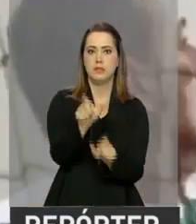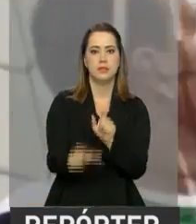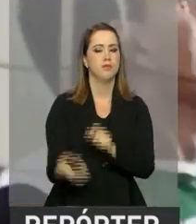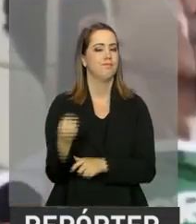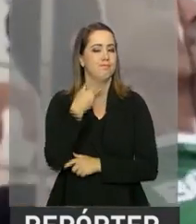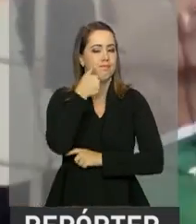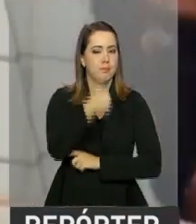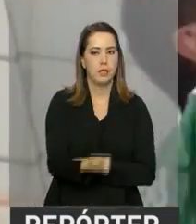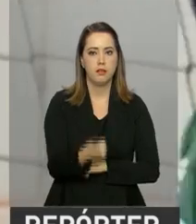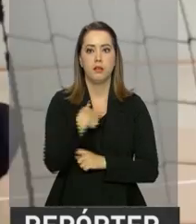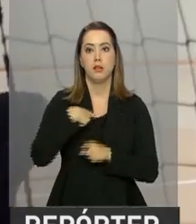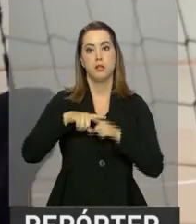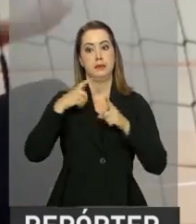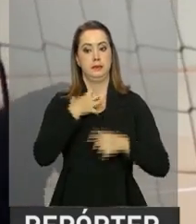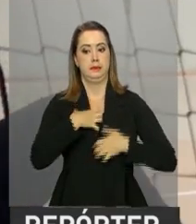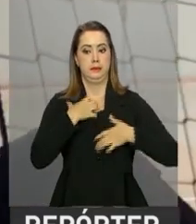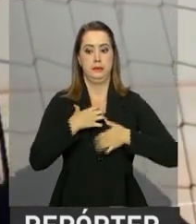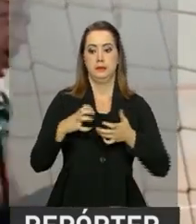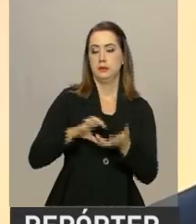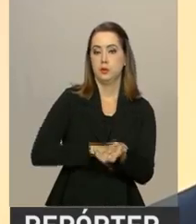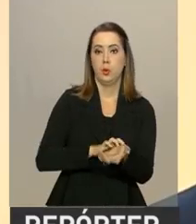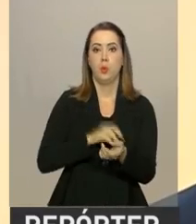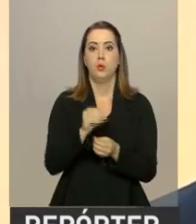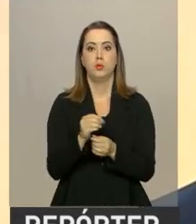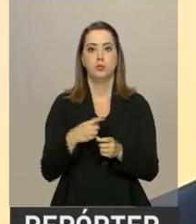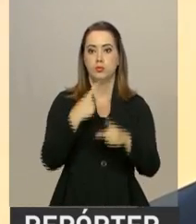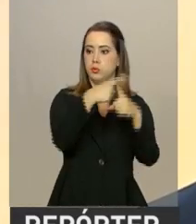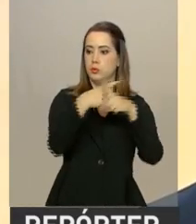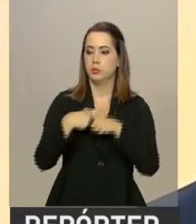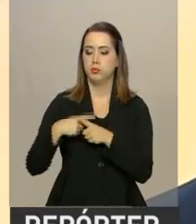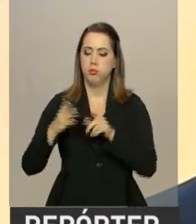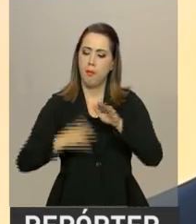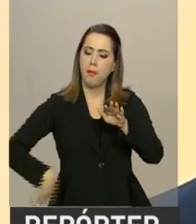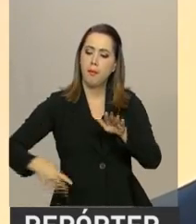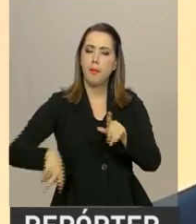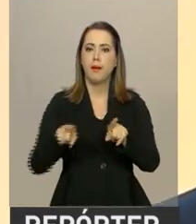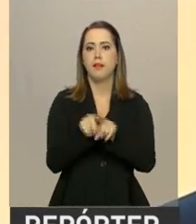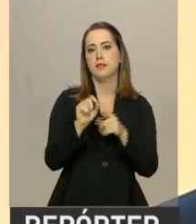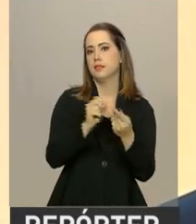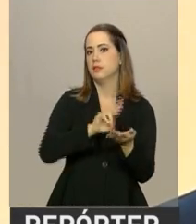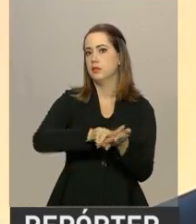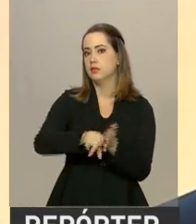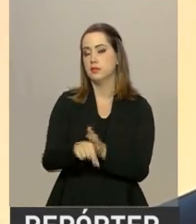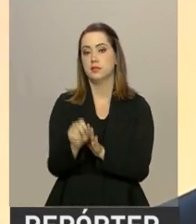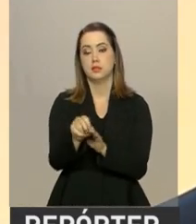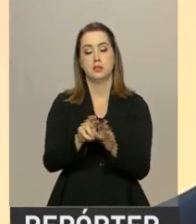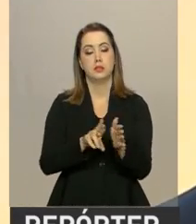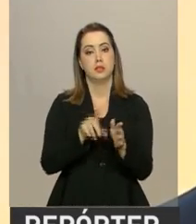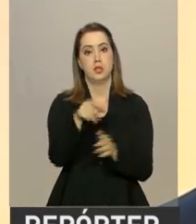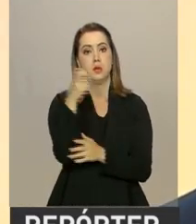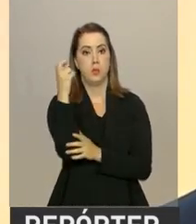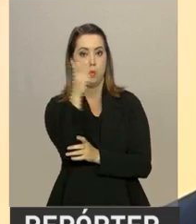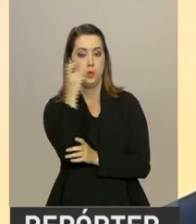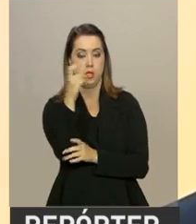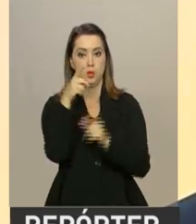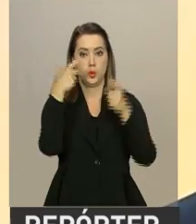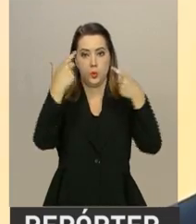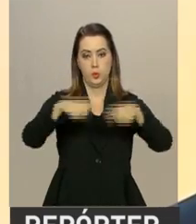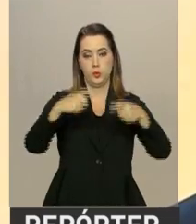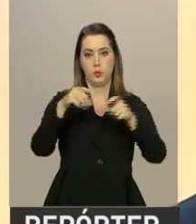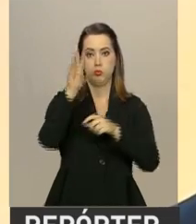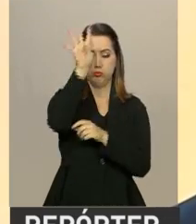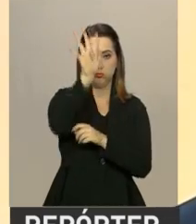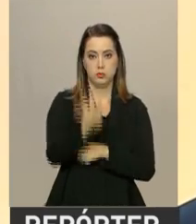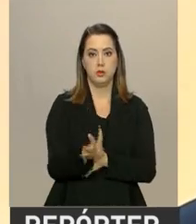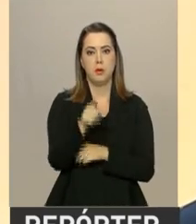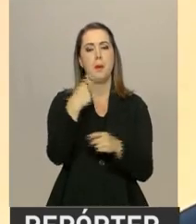ansiosos por entrar em campo, quadra, tatame, piscina. Todo mundo querendo mostrar serviço, conquistar esse quinto lugar, isso é muito bacana. Mesmo modalidades que às vezes não